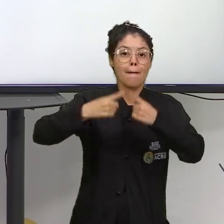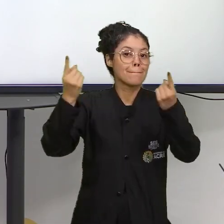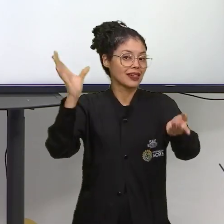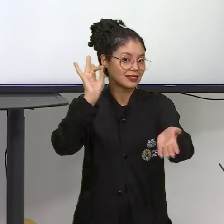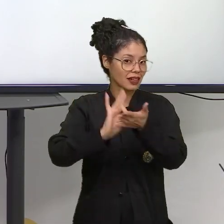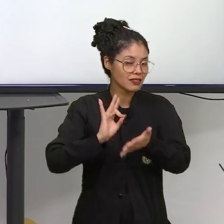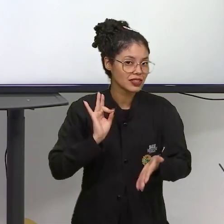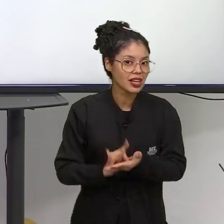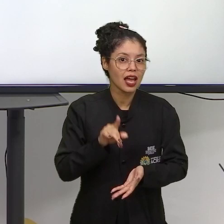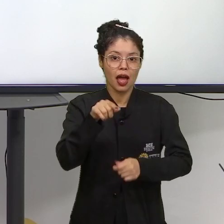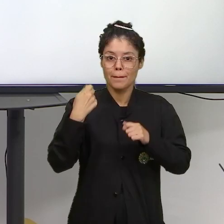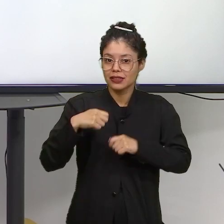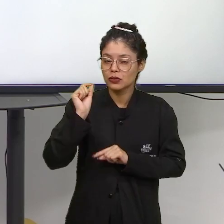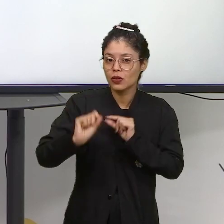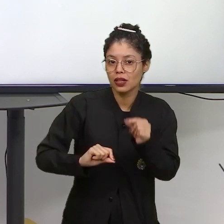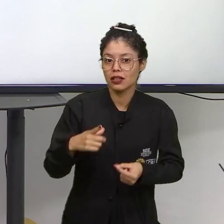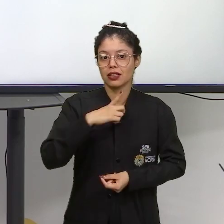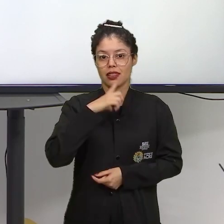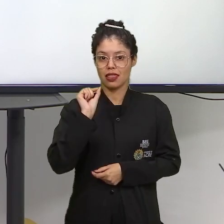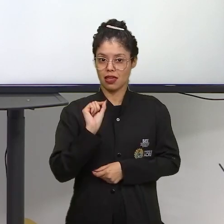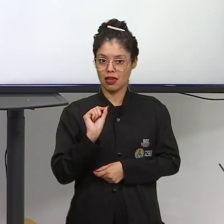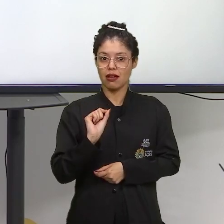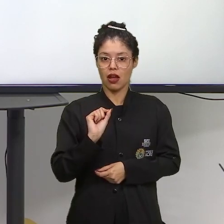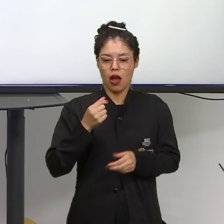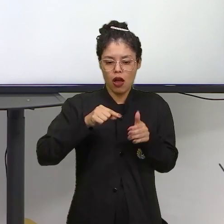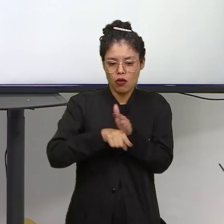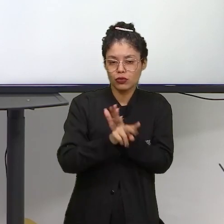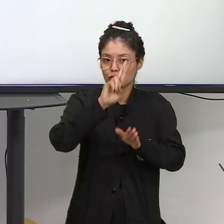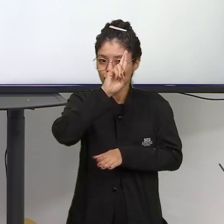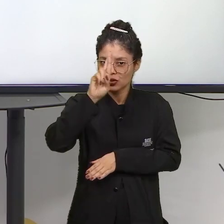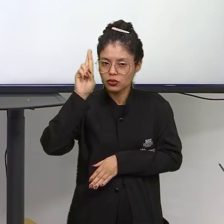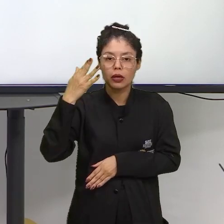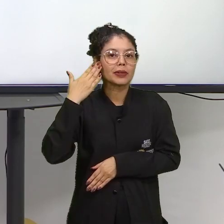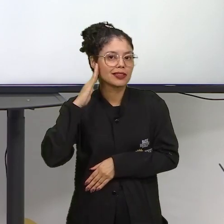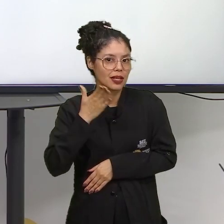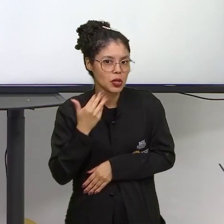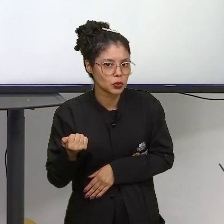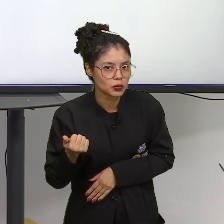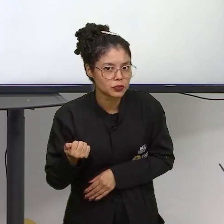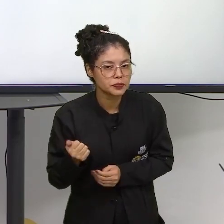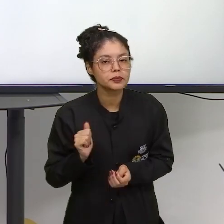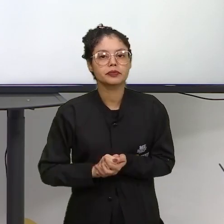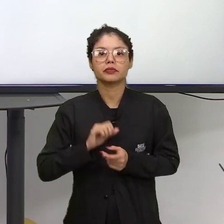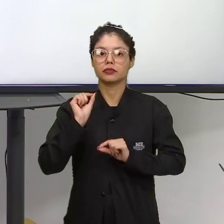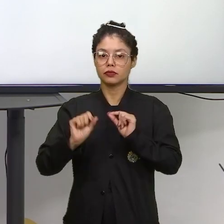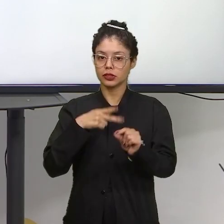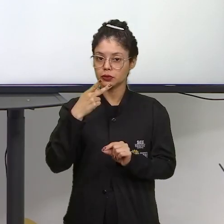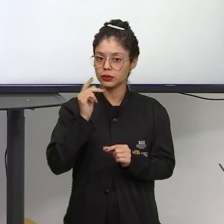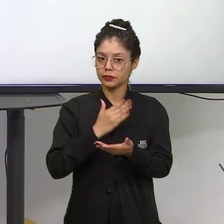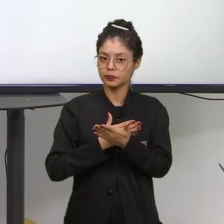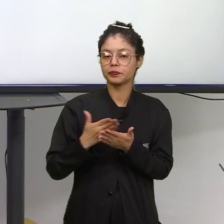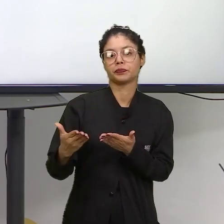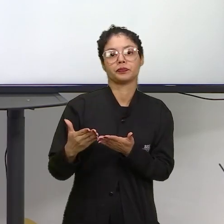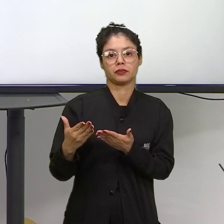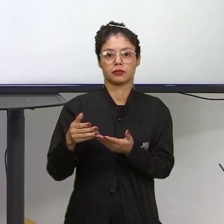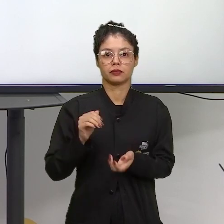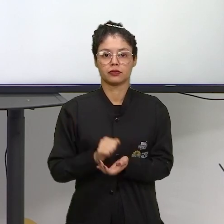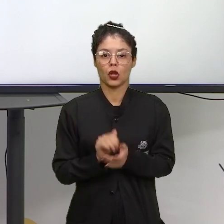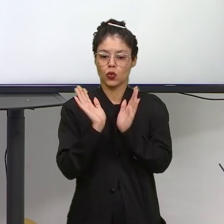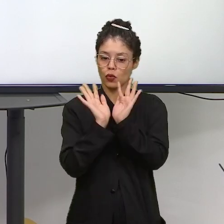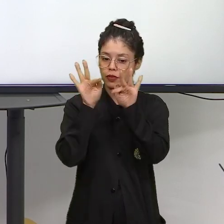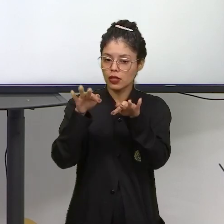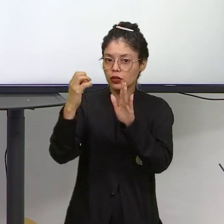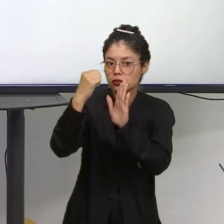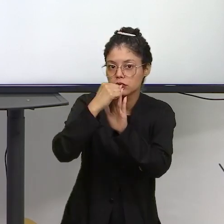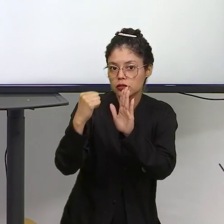na verdade ela precisa que você tenha um fundo histórico para conseguir entendê-la. Está falando o que lá no início? Está falando no final